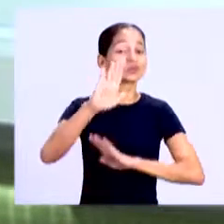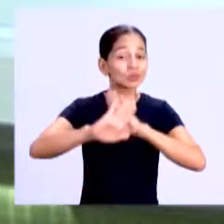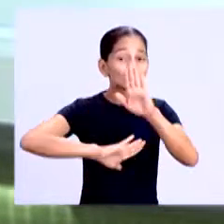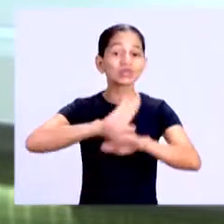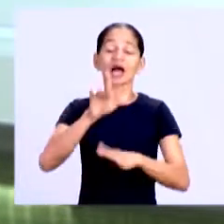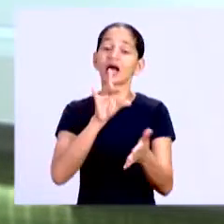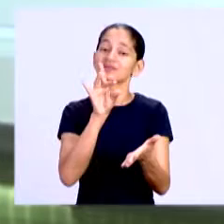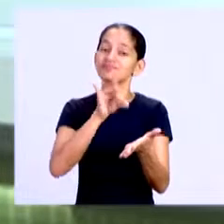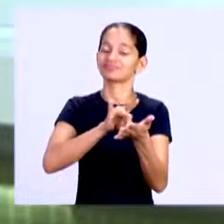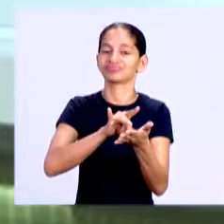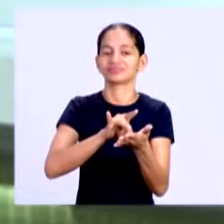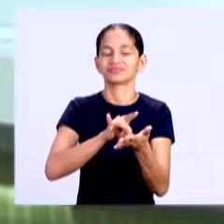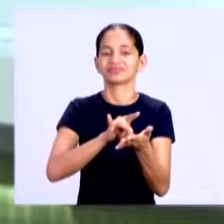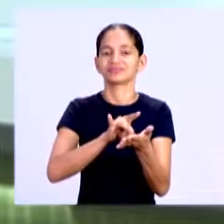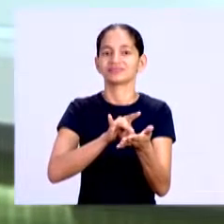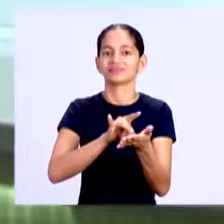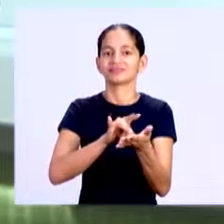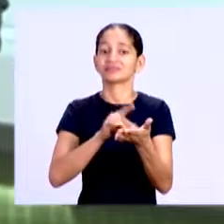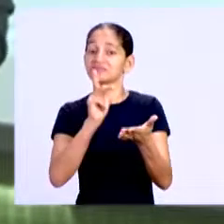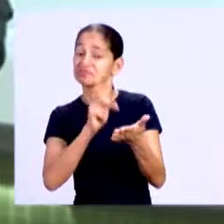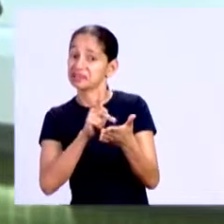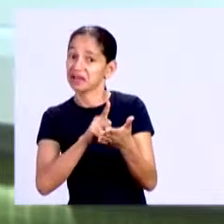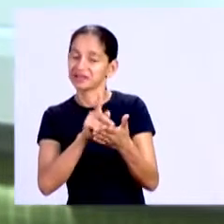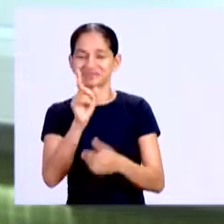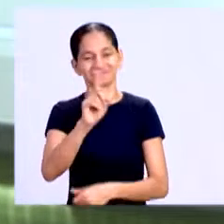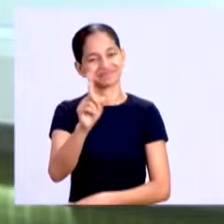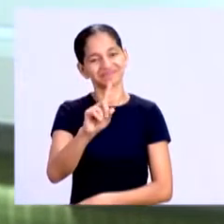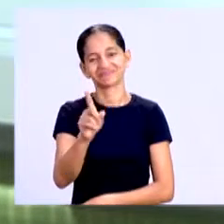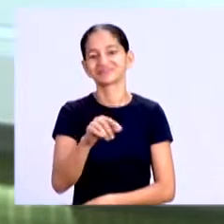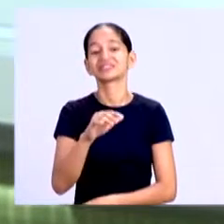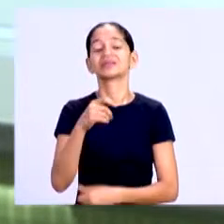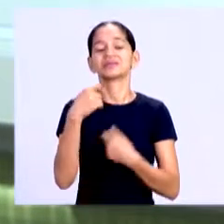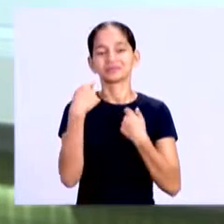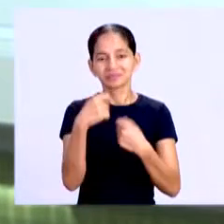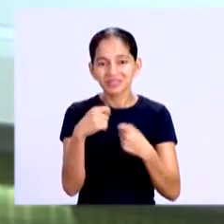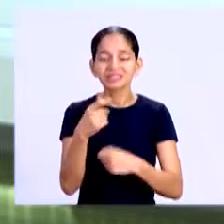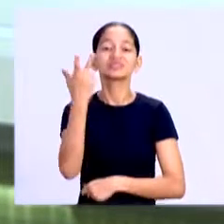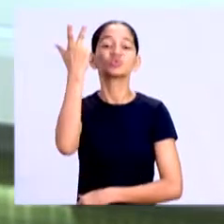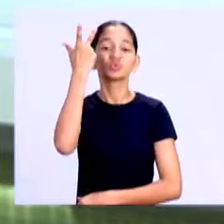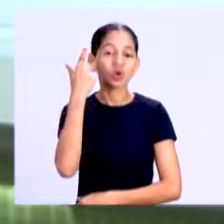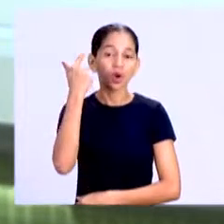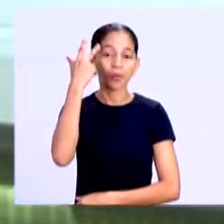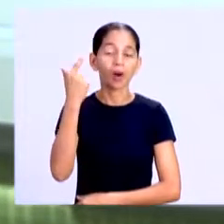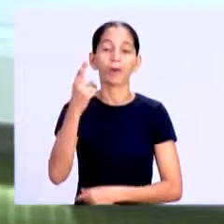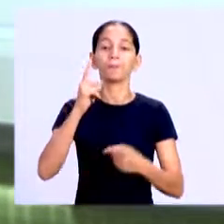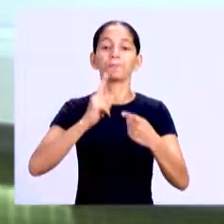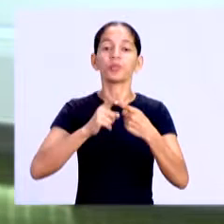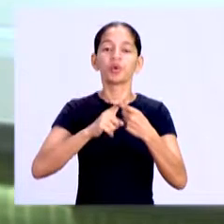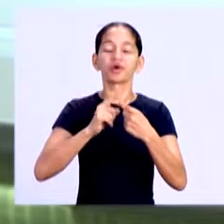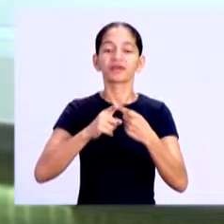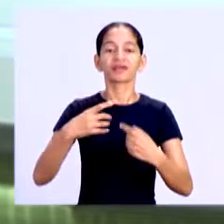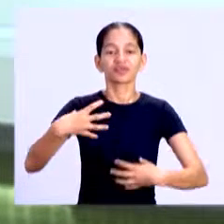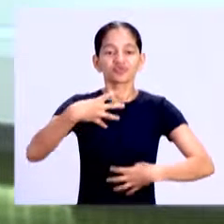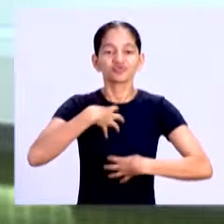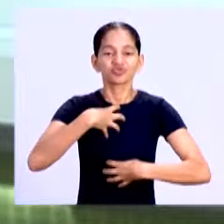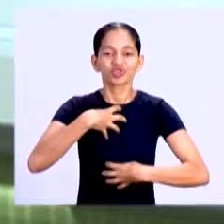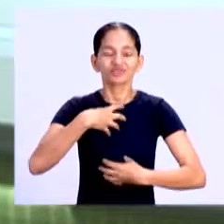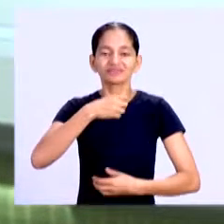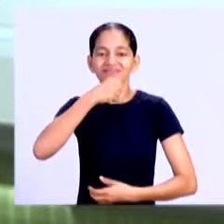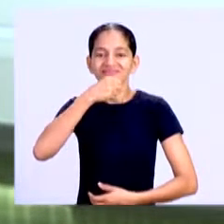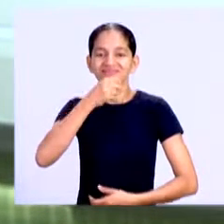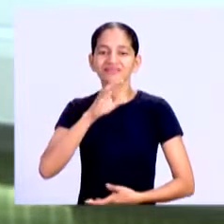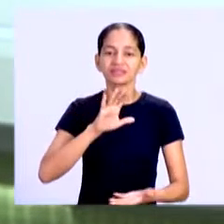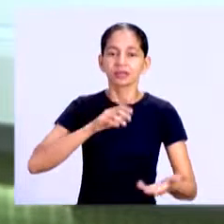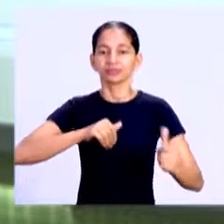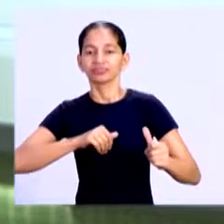dão valores, muitas vezes, reais. Muitas vezes o idoso ele se movimenta e no movimento dele já dá